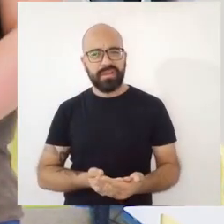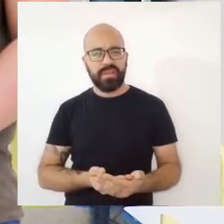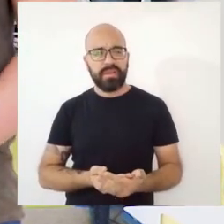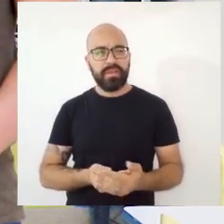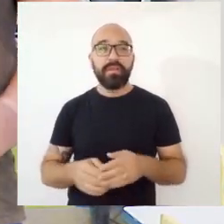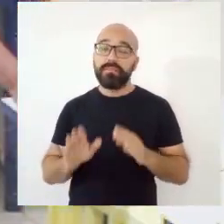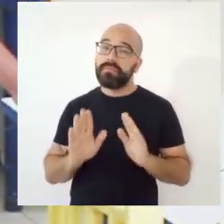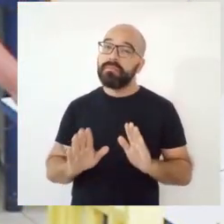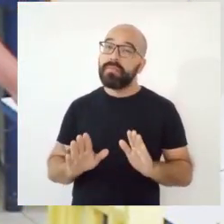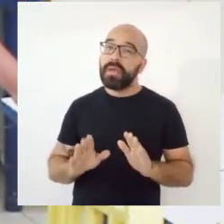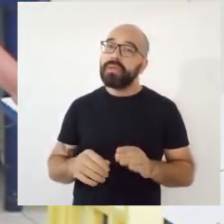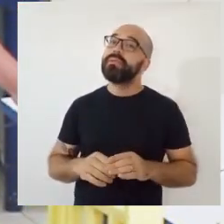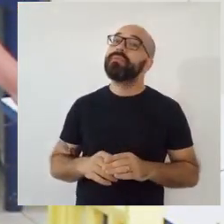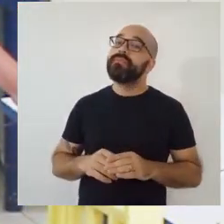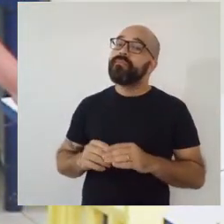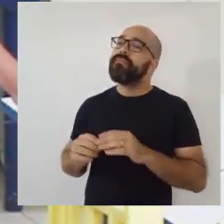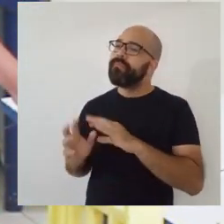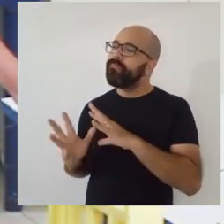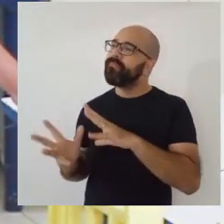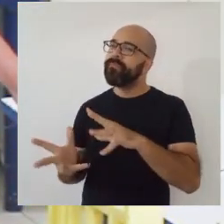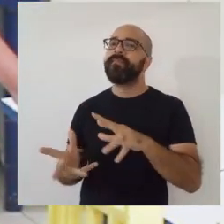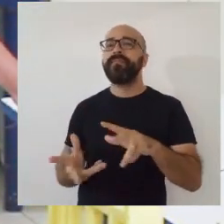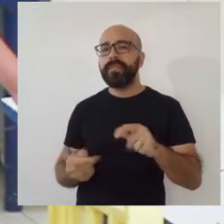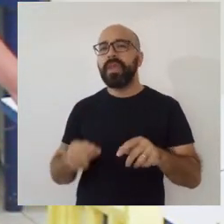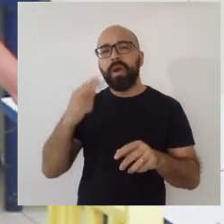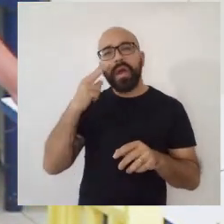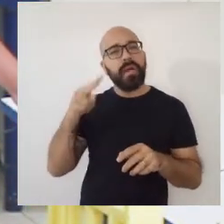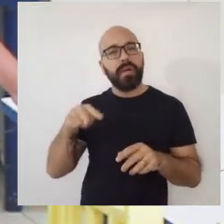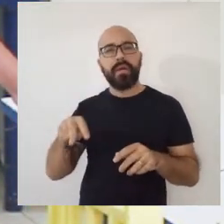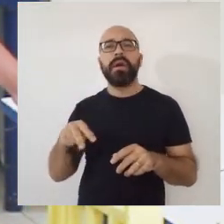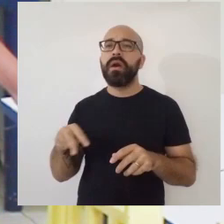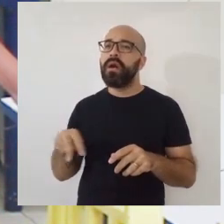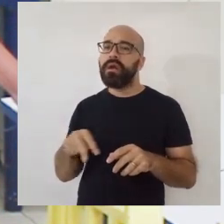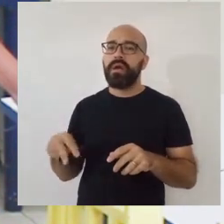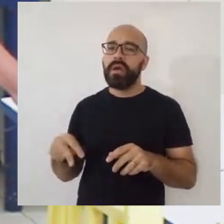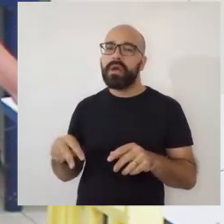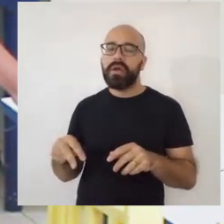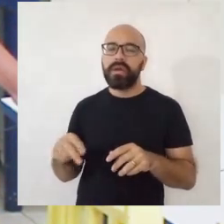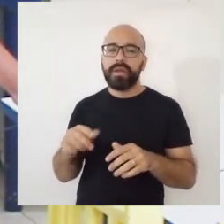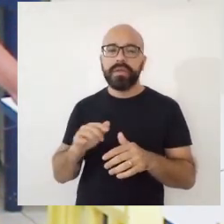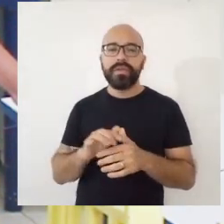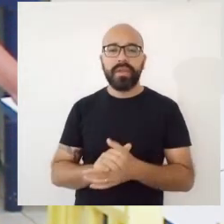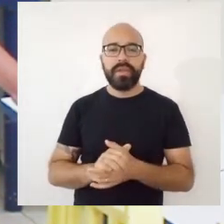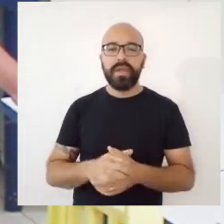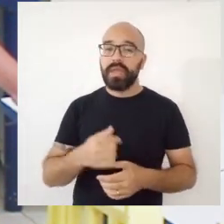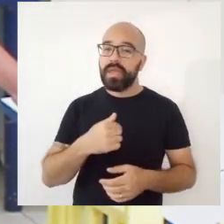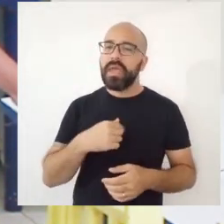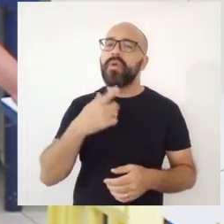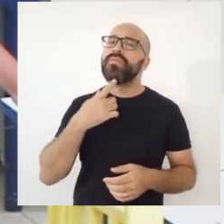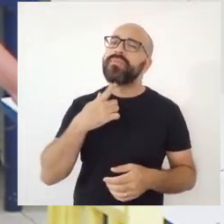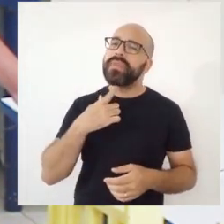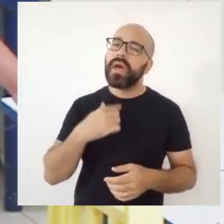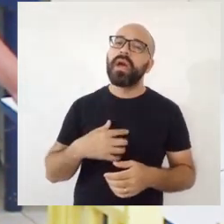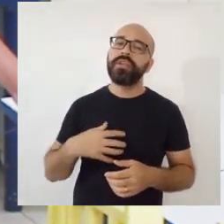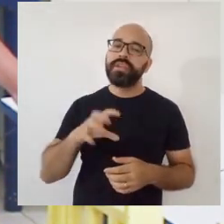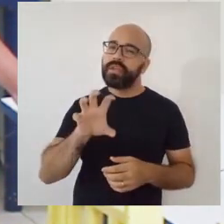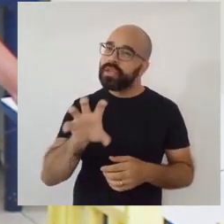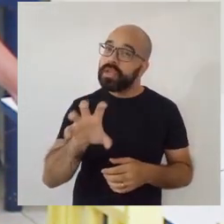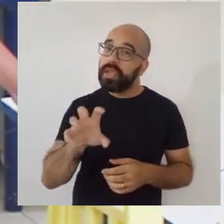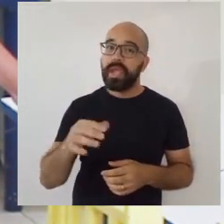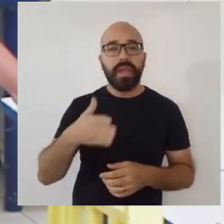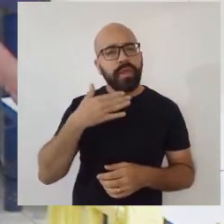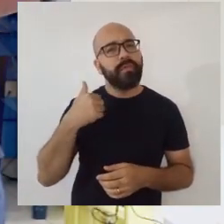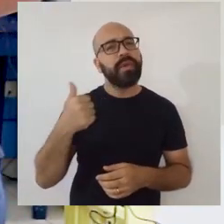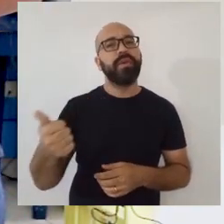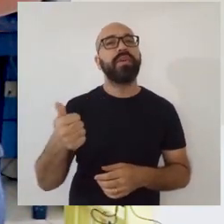com outros olhos. Mas você responder de uma forma como você gostaria de ser respondido. E o tempo todo é isso, tem a ver com